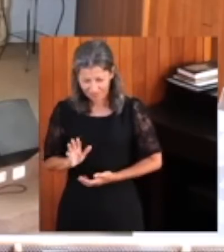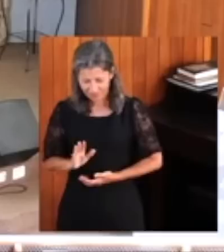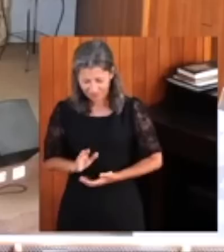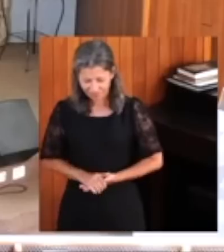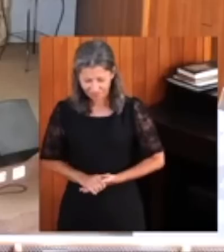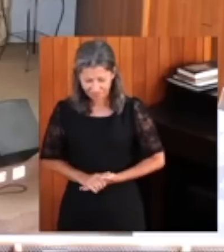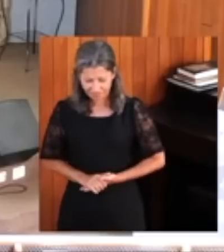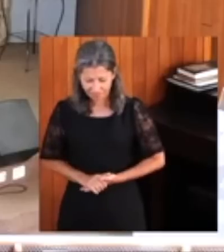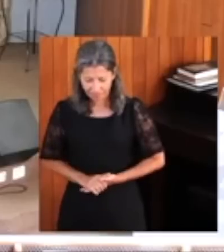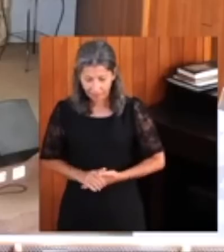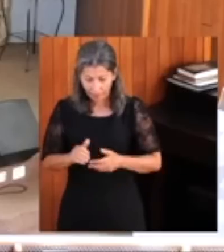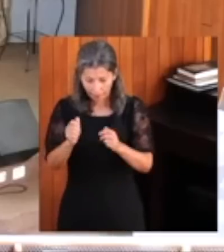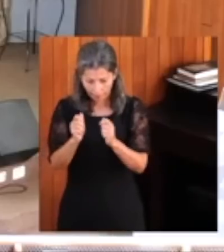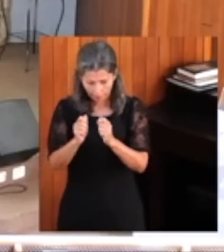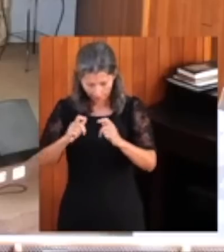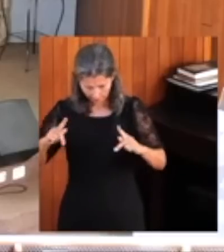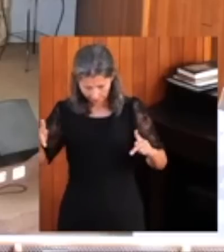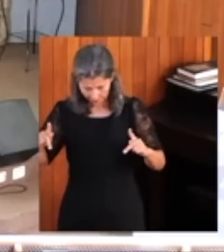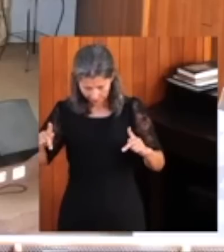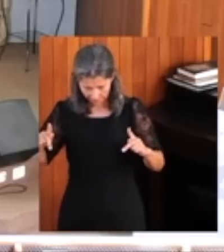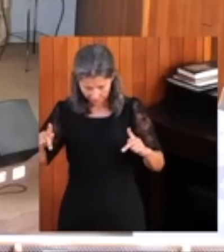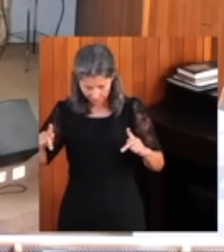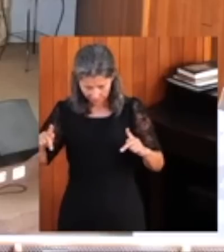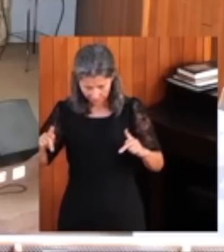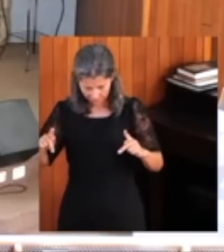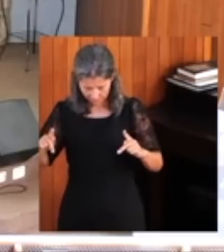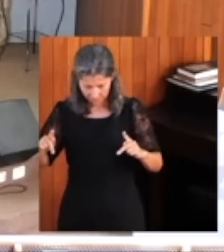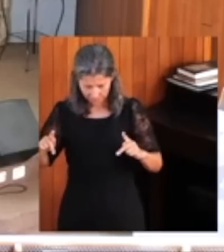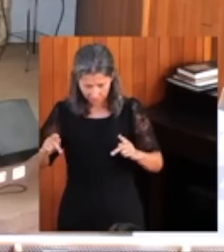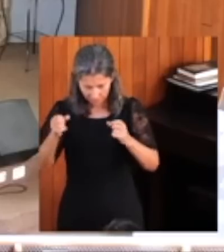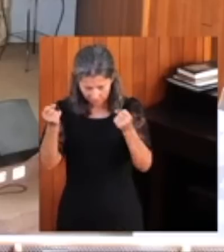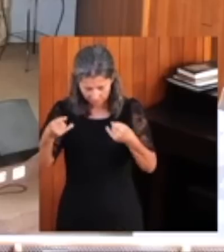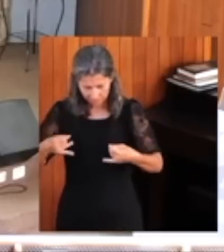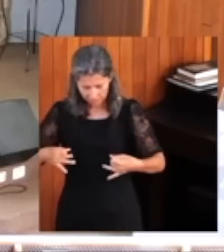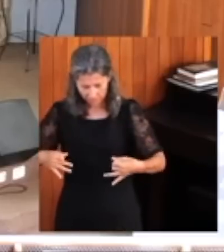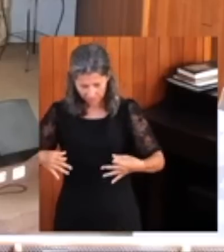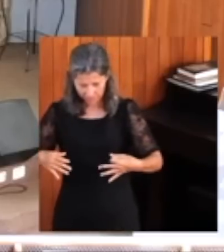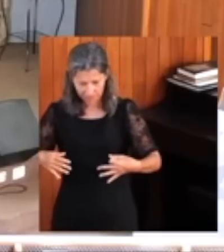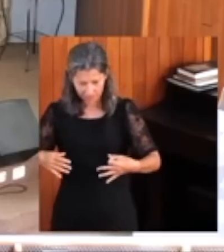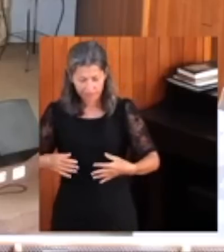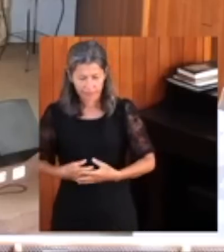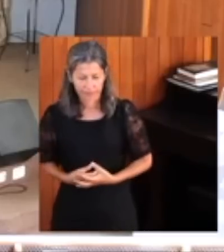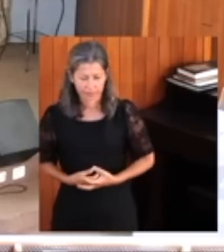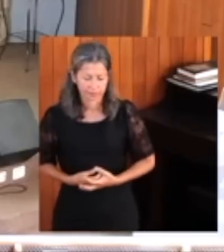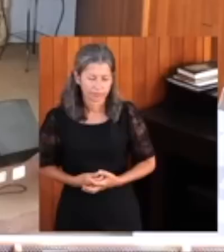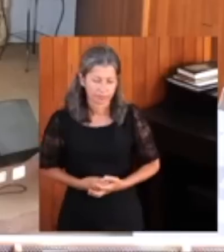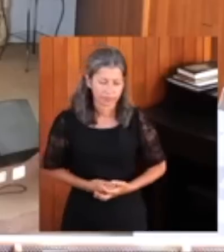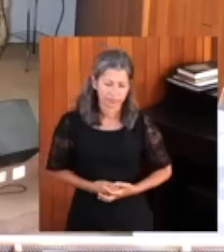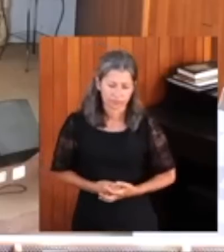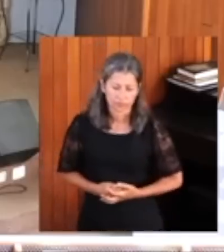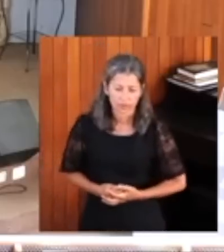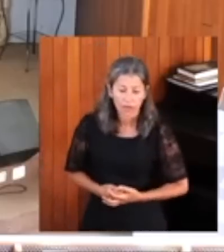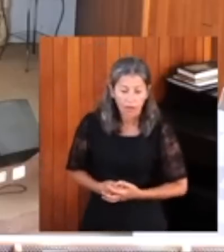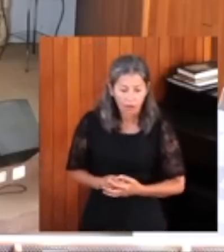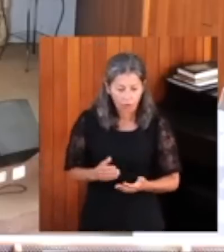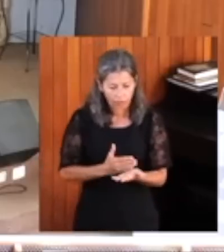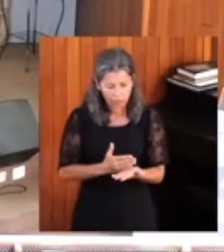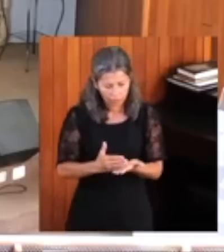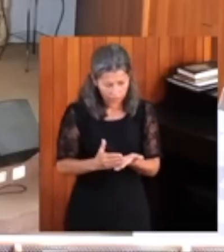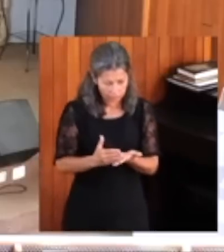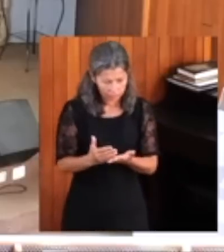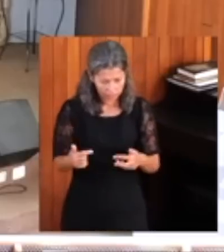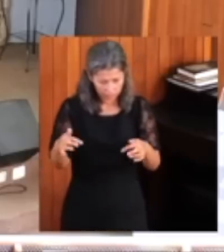de quiasma, lembram? Ela funciona assim: as extremidades do texto, começo e o fim, são